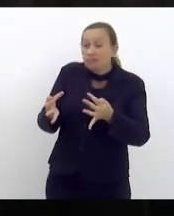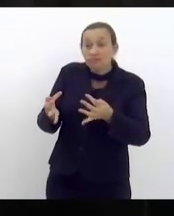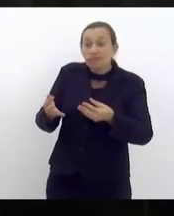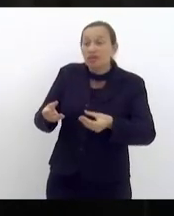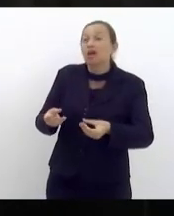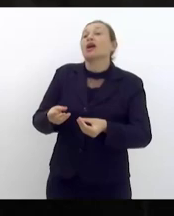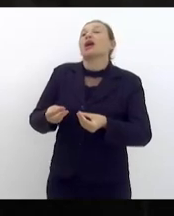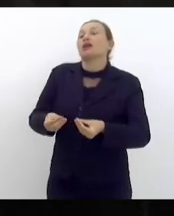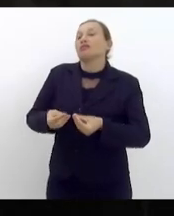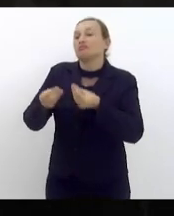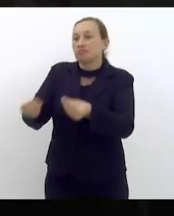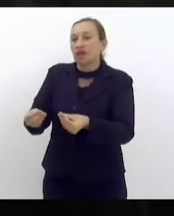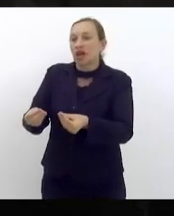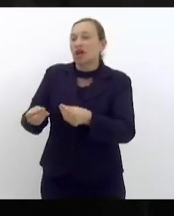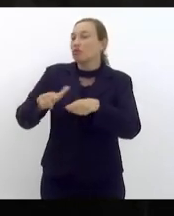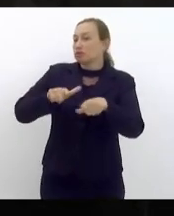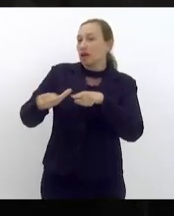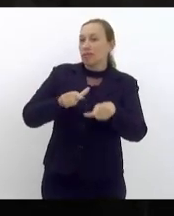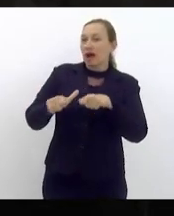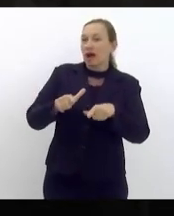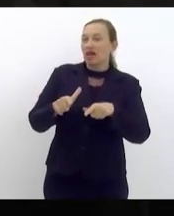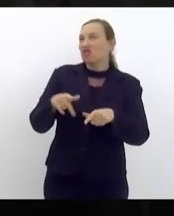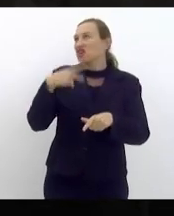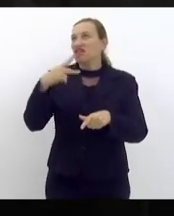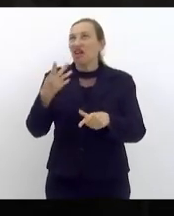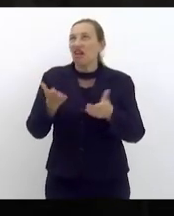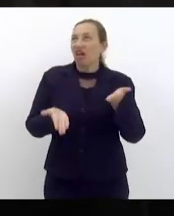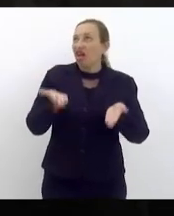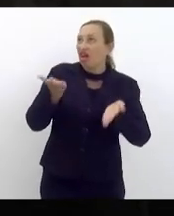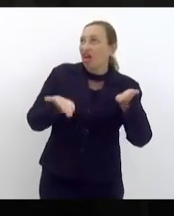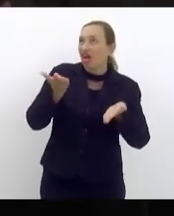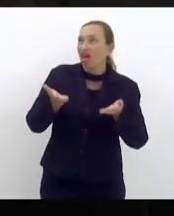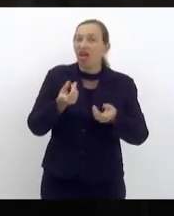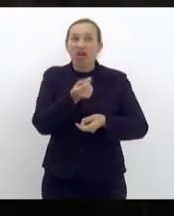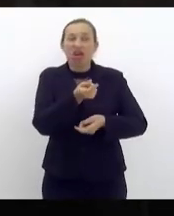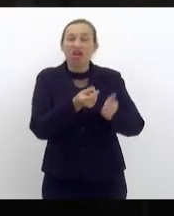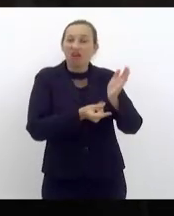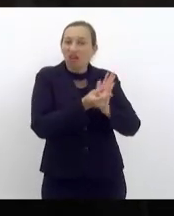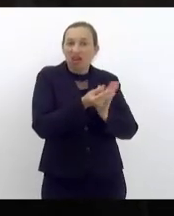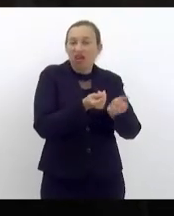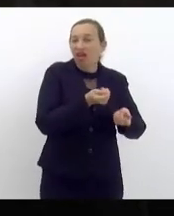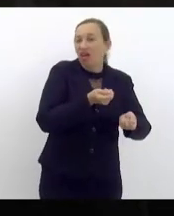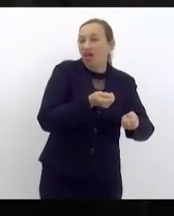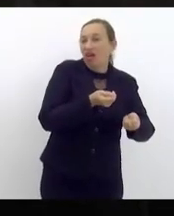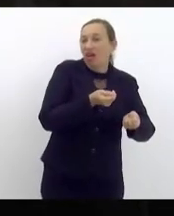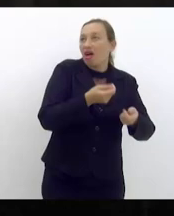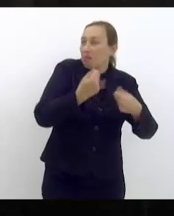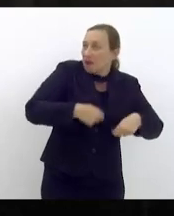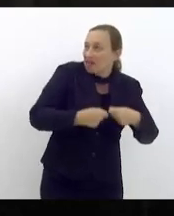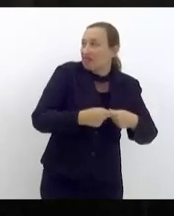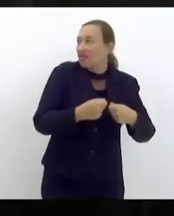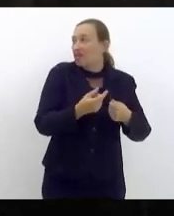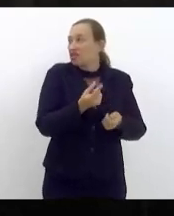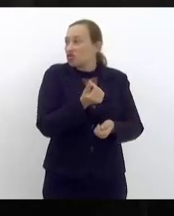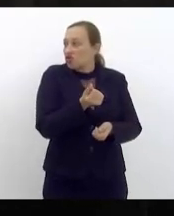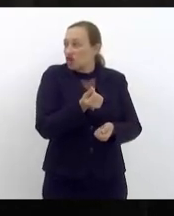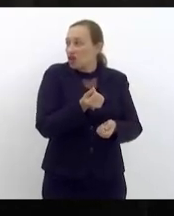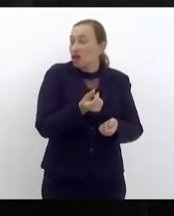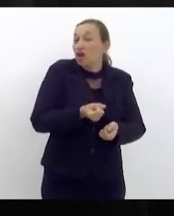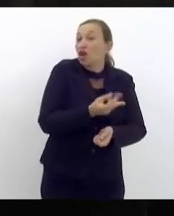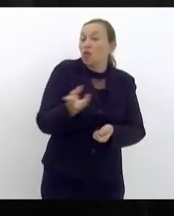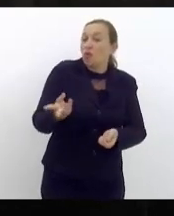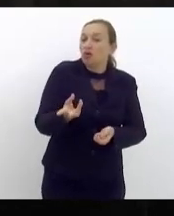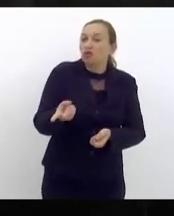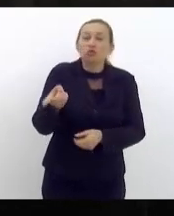argumentando aí desequilíbrio econômico financeiro argumentando prejuízo argumentando que precisa de subsídio enquanto